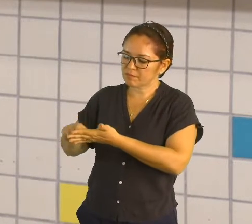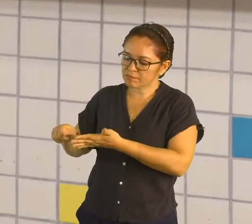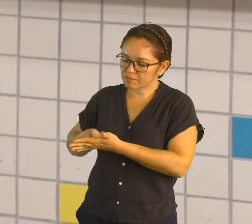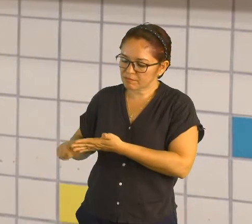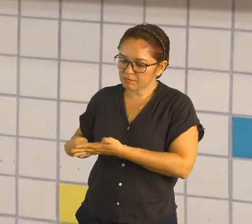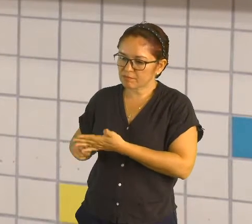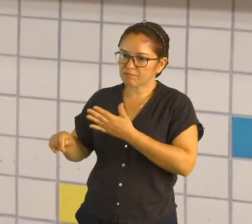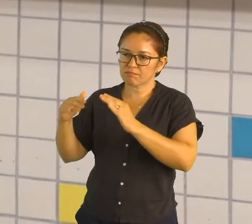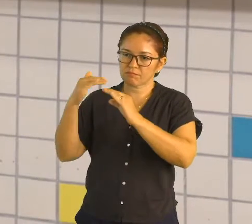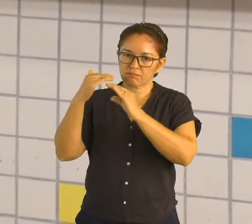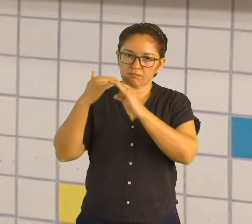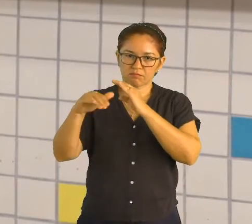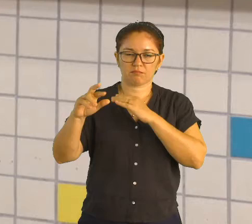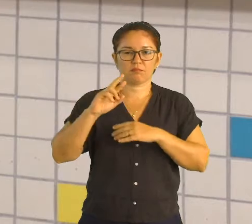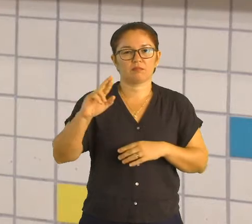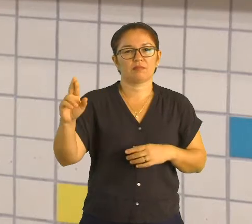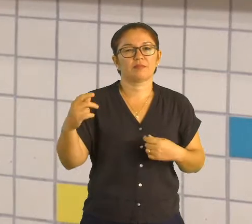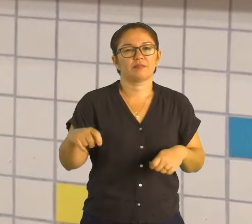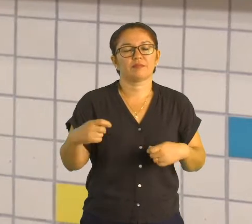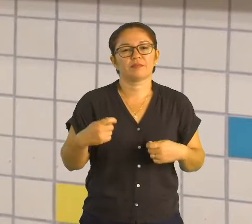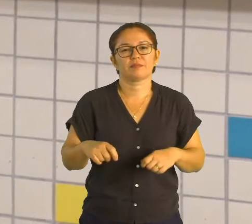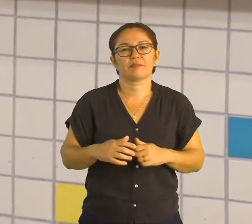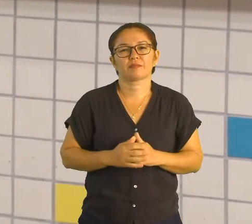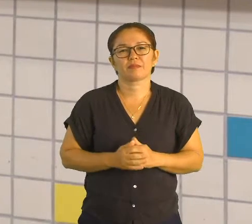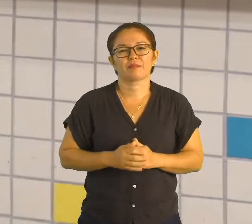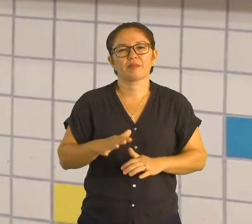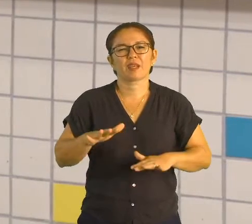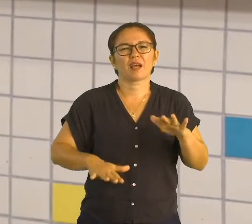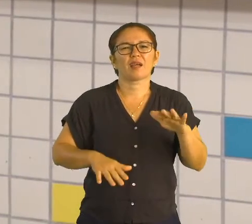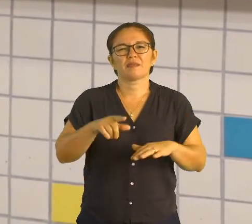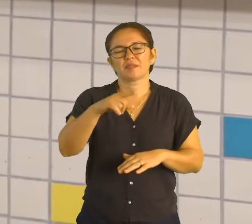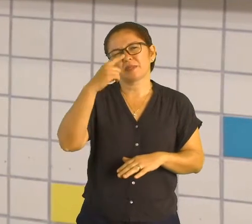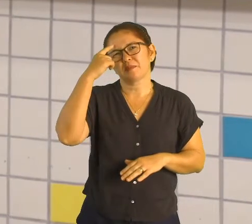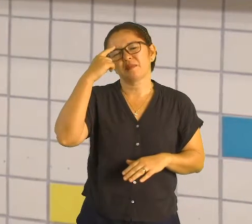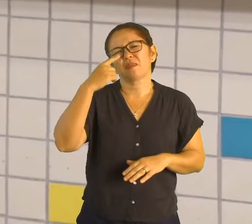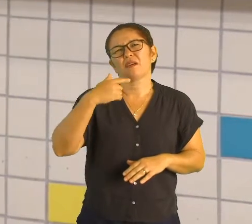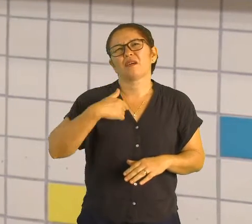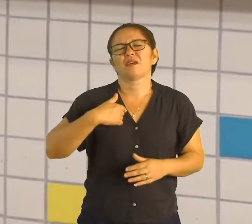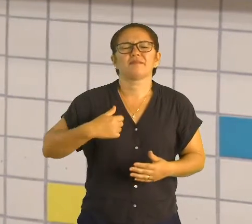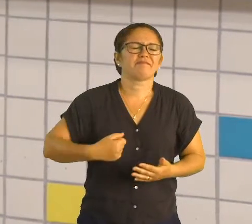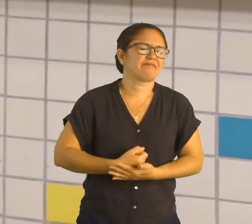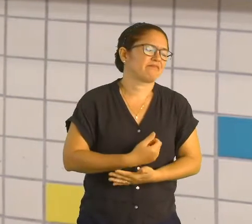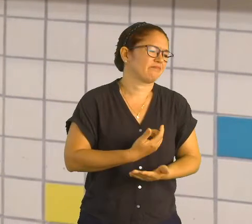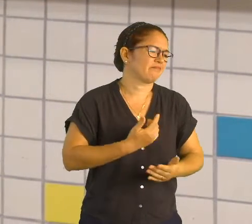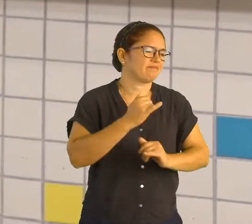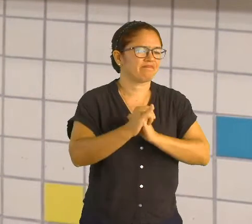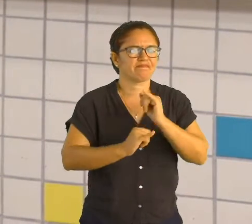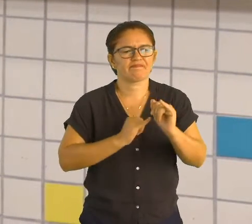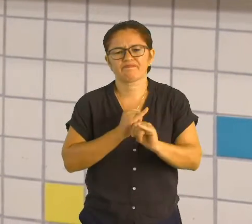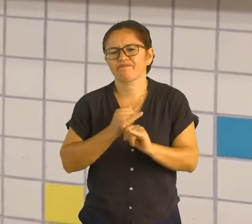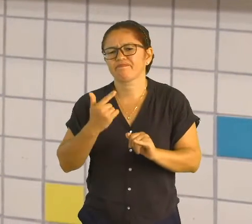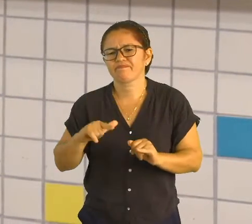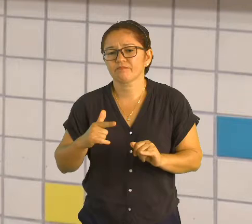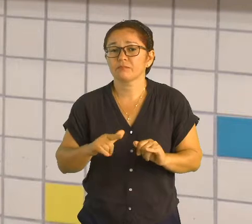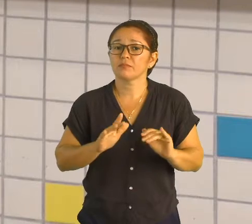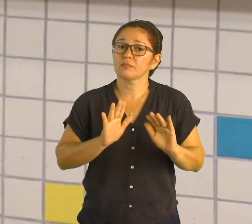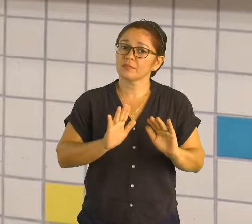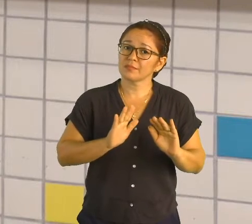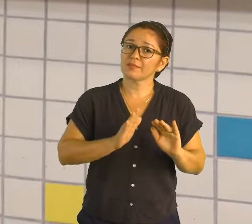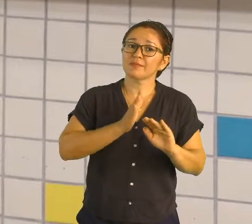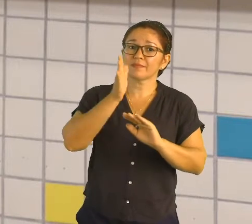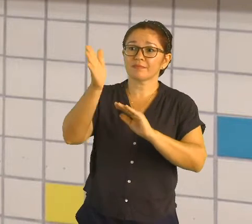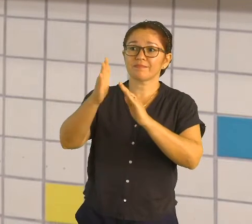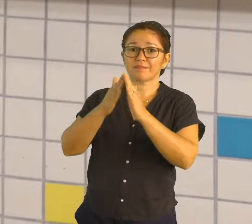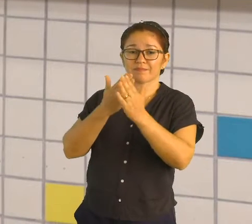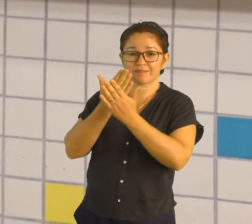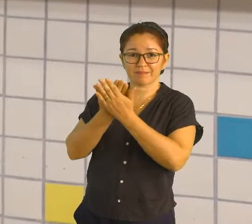professora, mas eu não tenho como acessar. As escolas estão propiciando vocês esse material impresso. Vai na sua escola, se você não